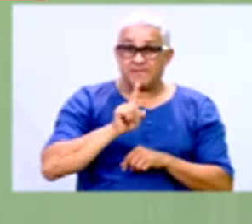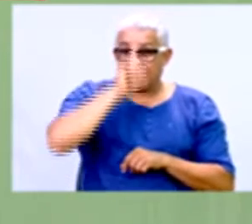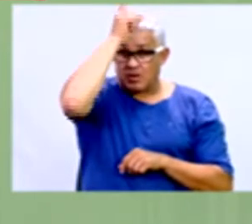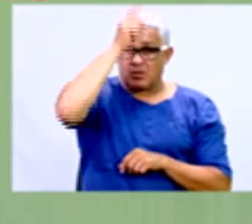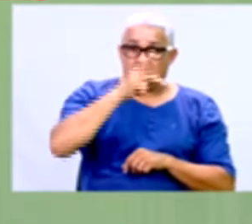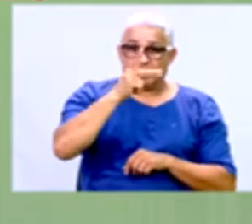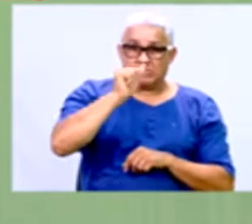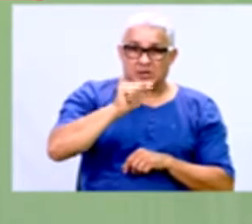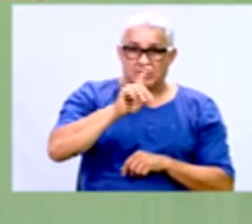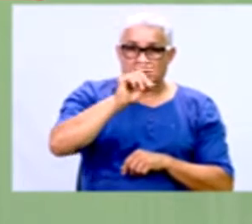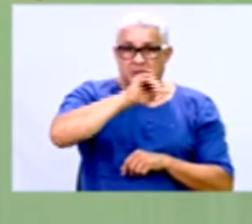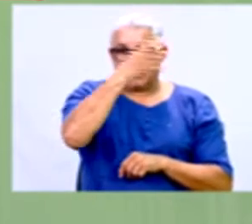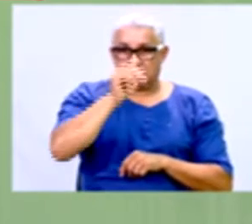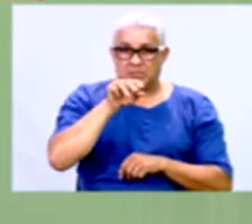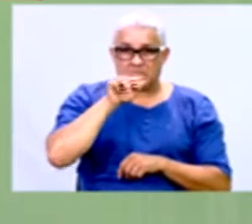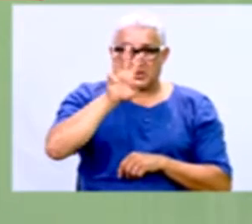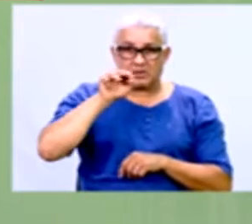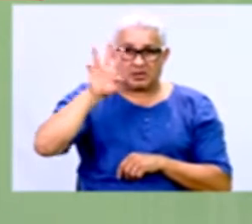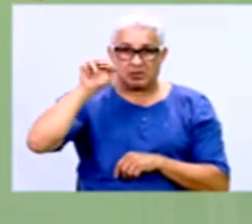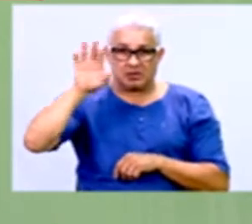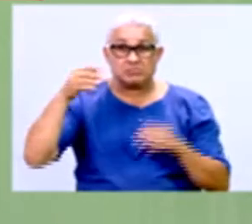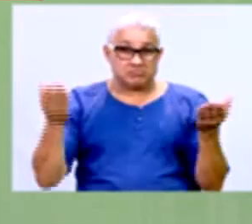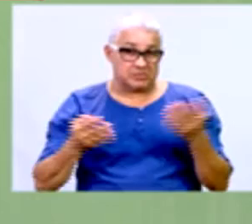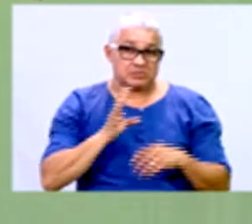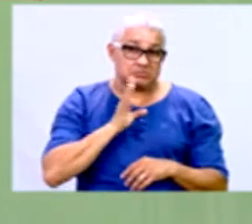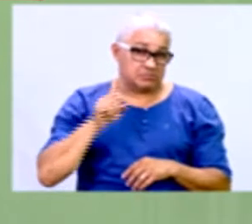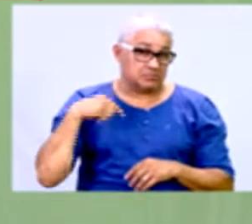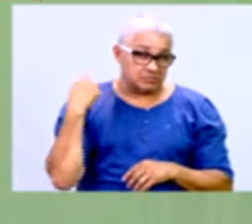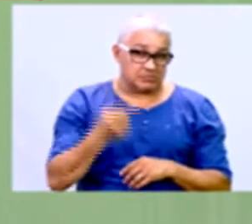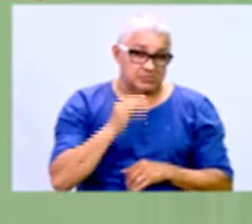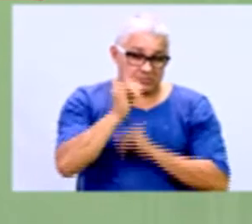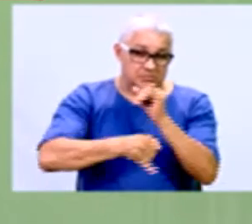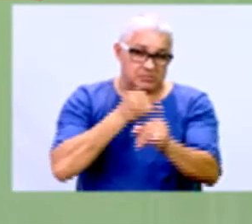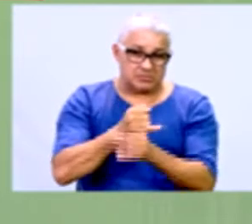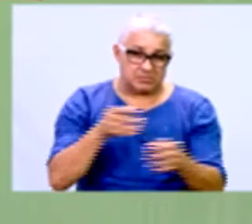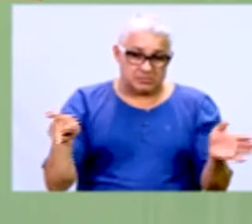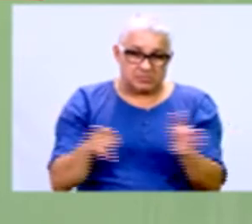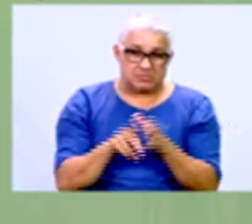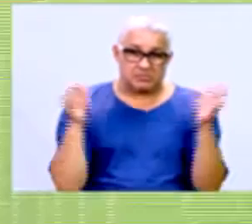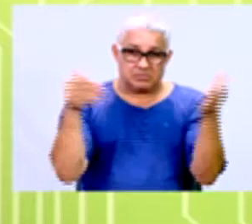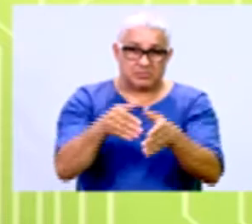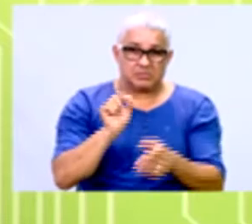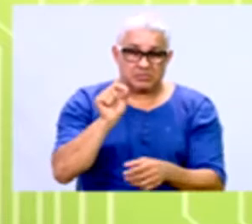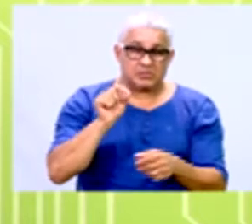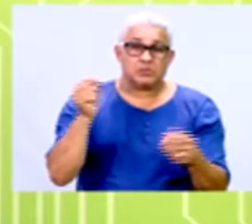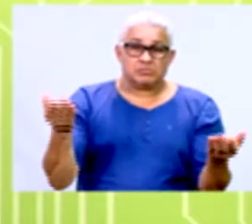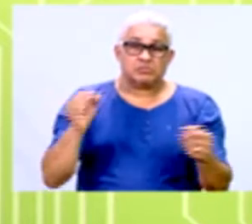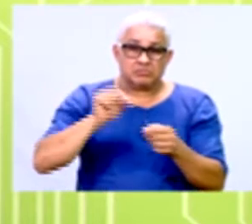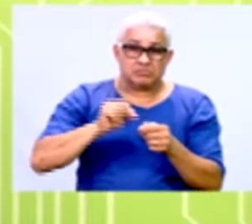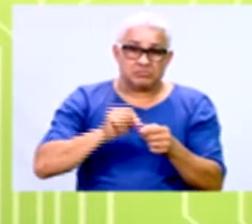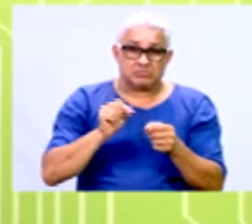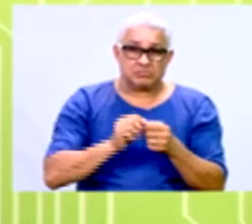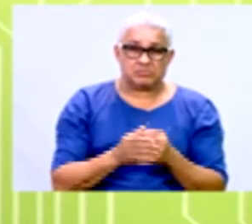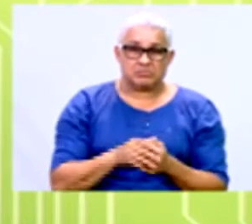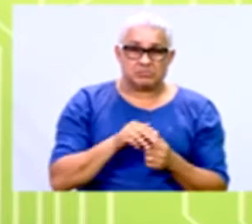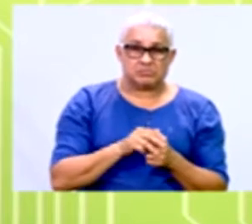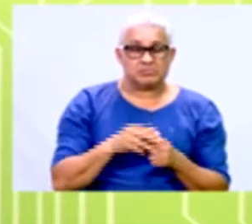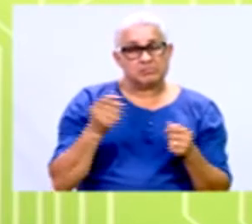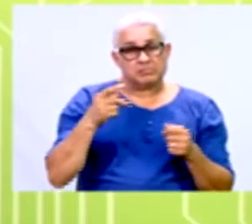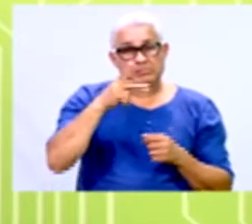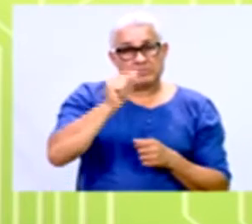né, que é o que a gente conhece hoje sobre a internet, né? Então, o que você faz hoje sem o